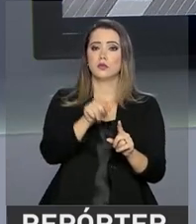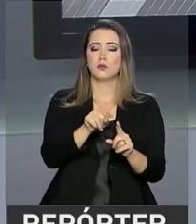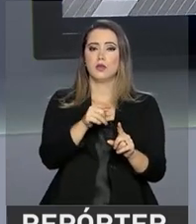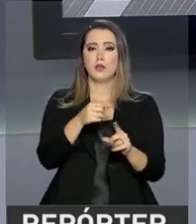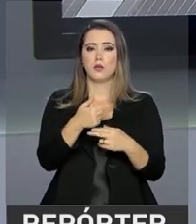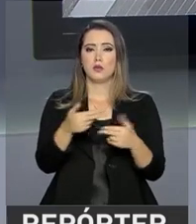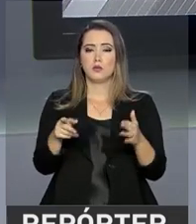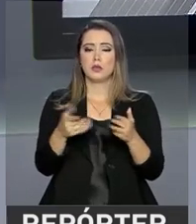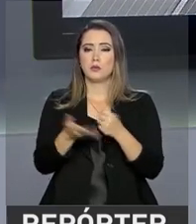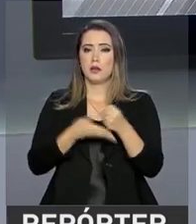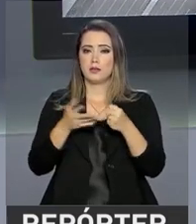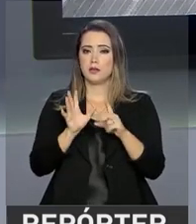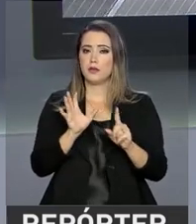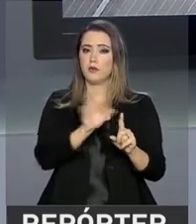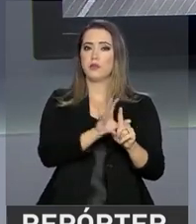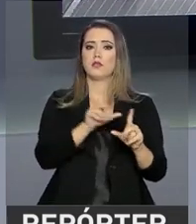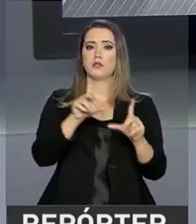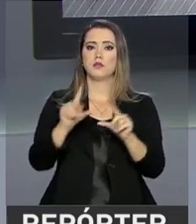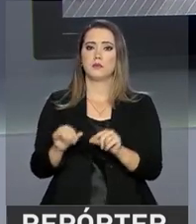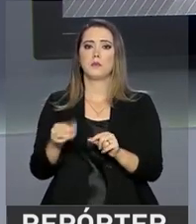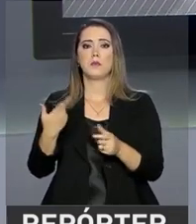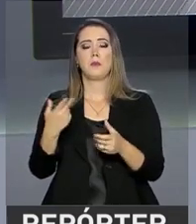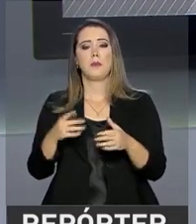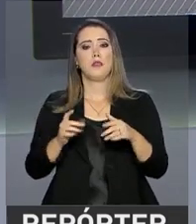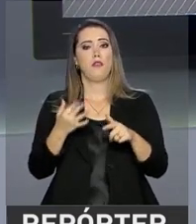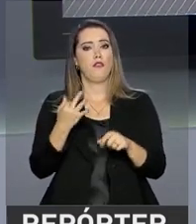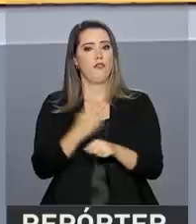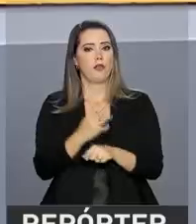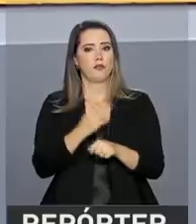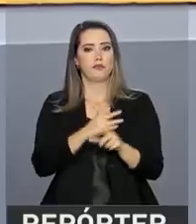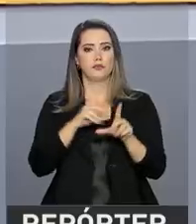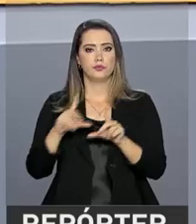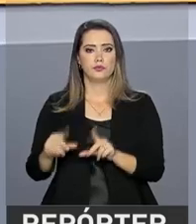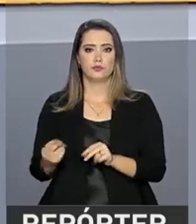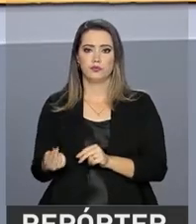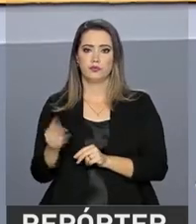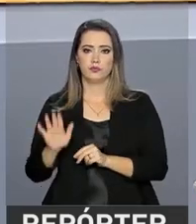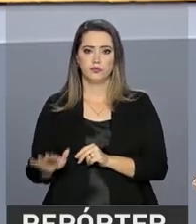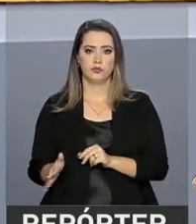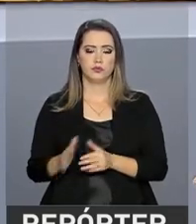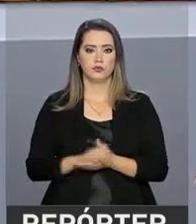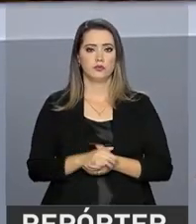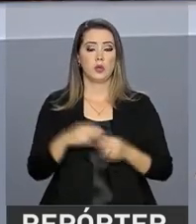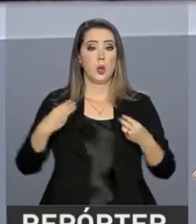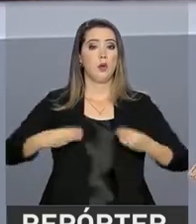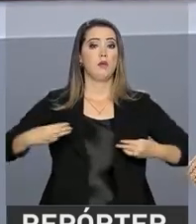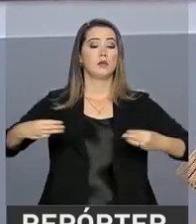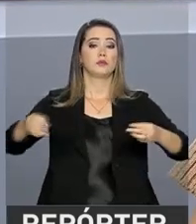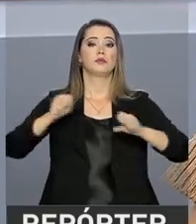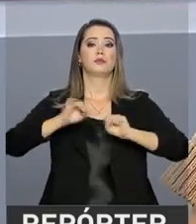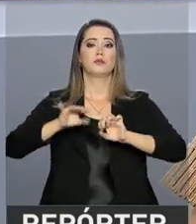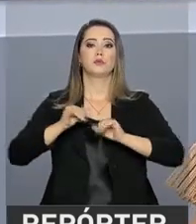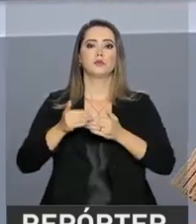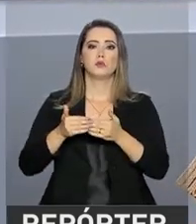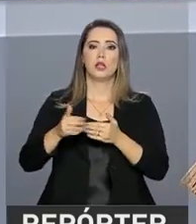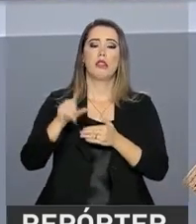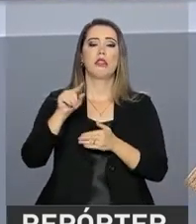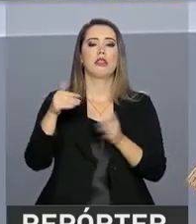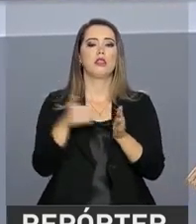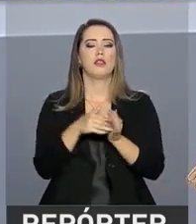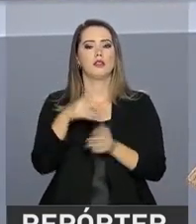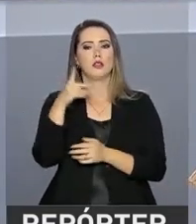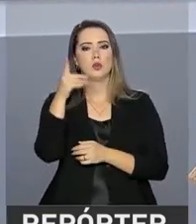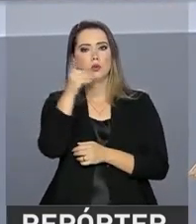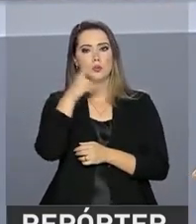com destaque para o recuo no preço do minério de ferro o ministério da educação prorrogou até o próximo domingo dia